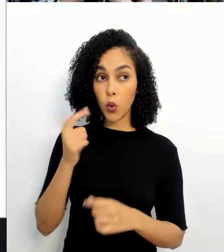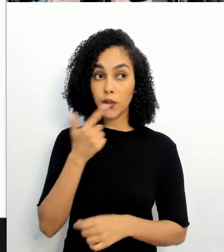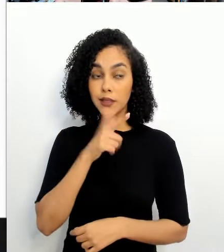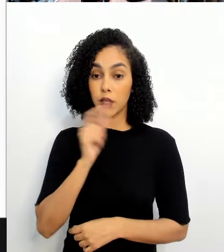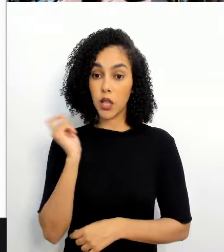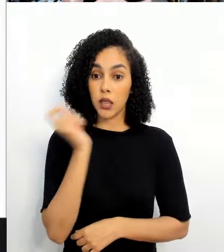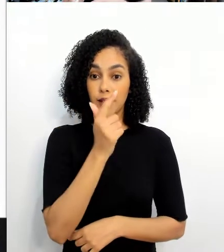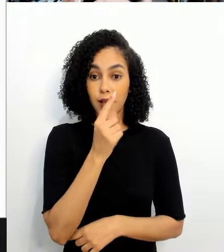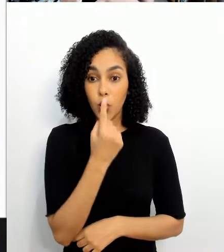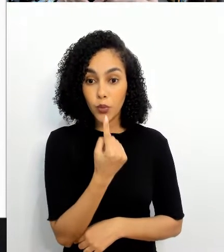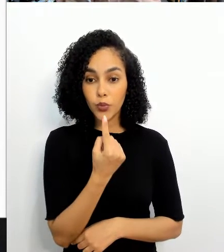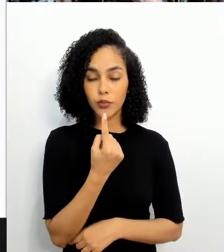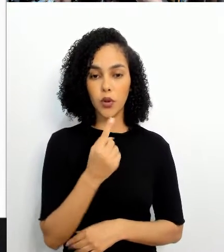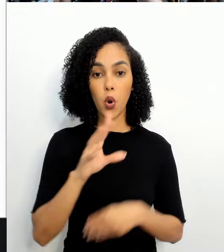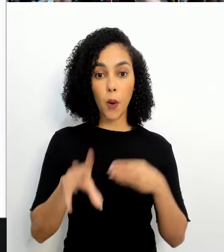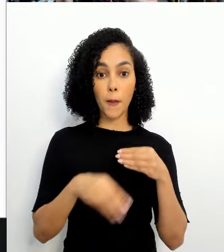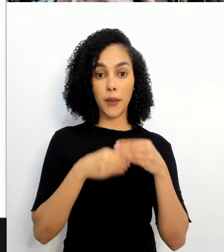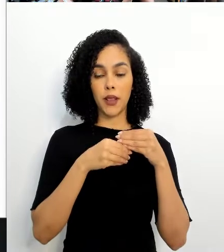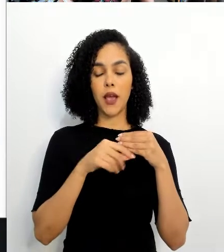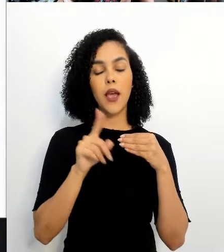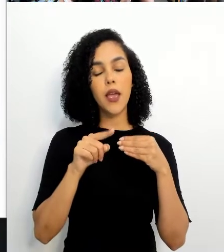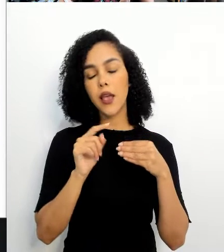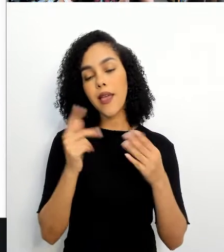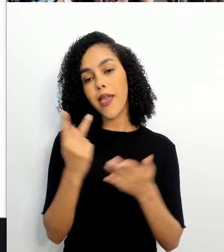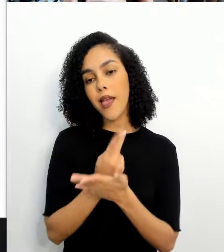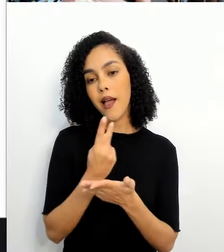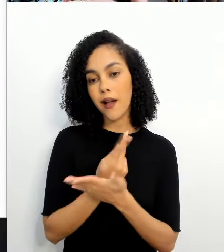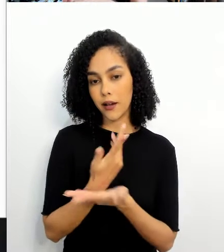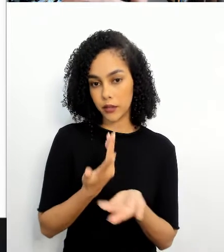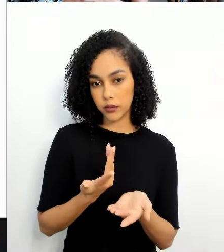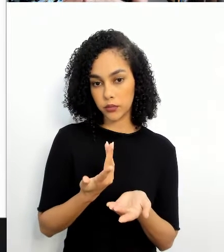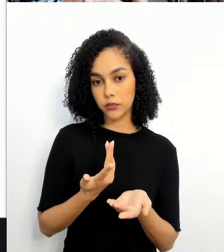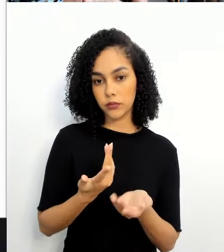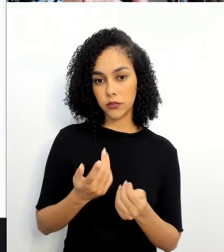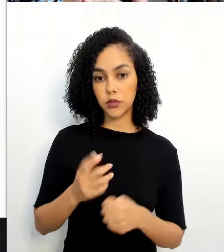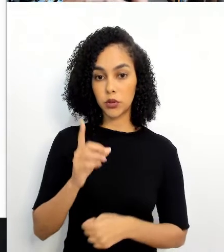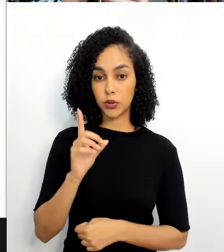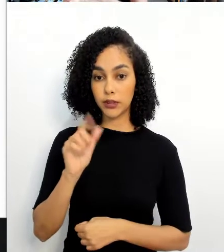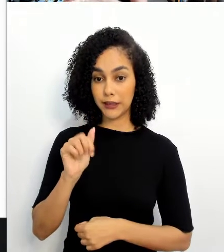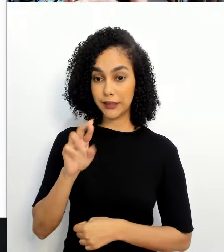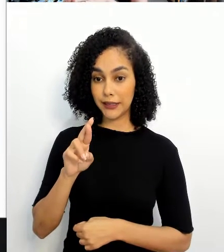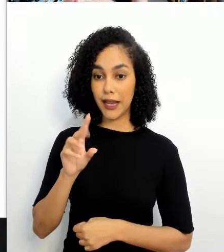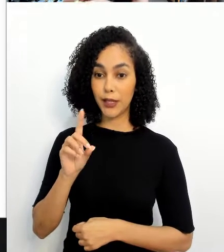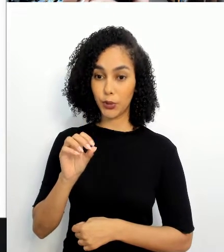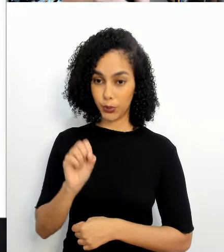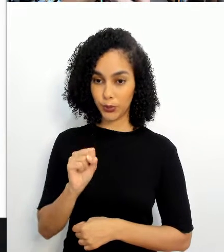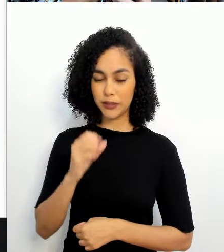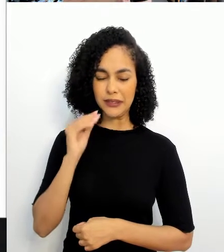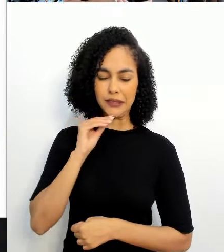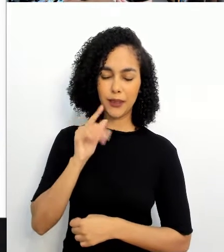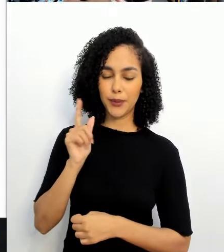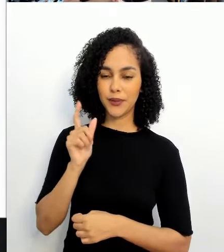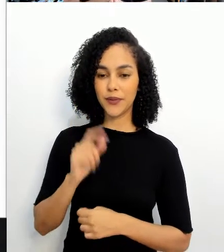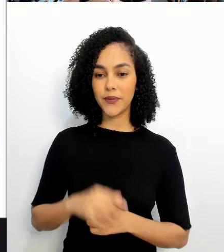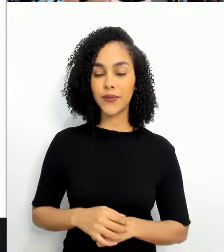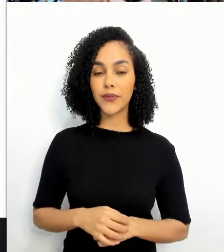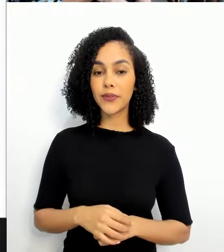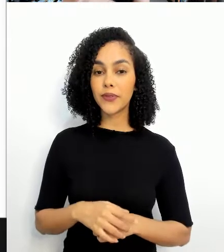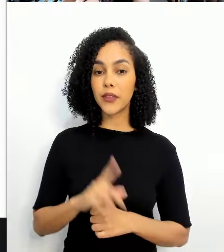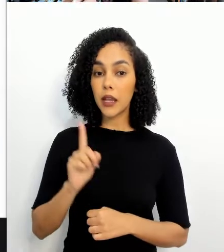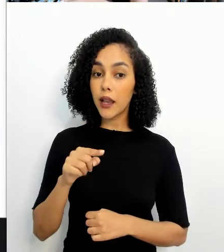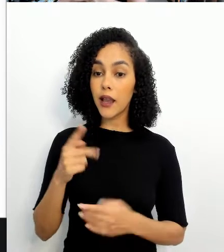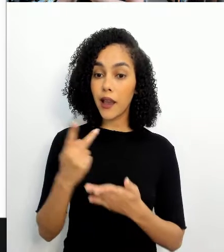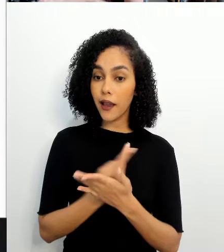o A complementar é errar todos os dardos. Quase não sai agora. Então, o A complementar